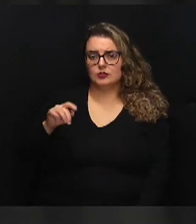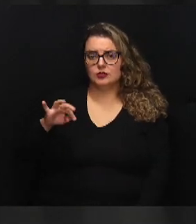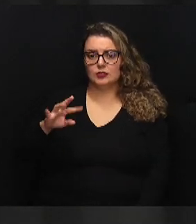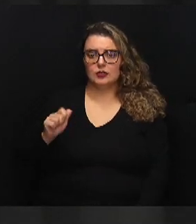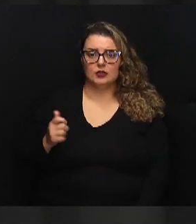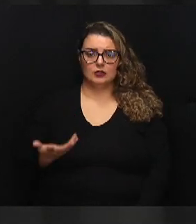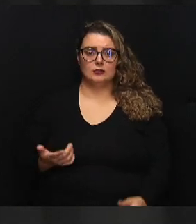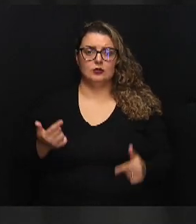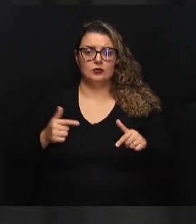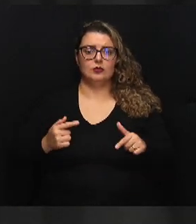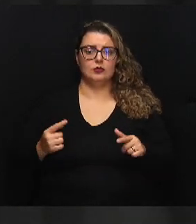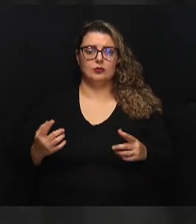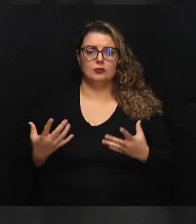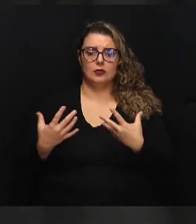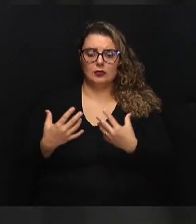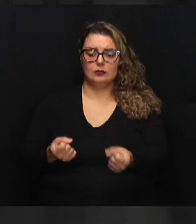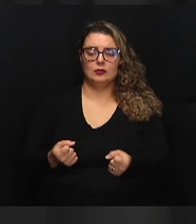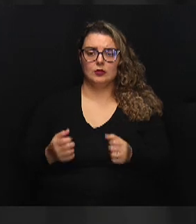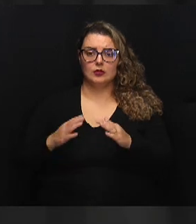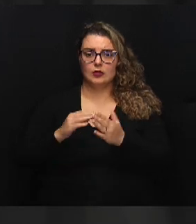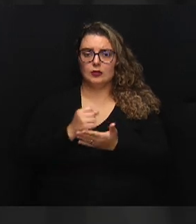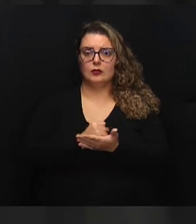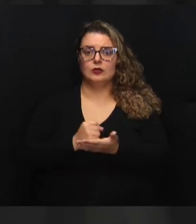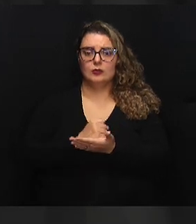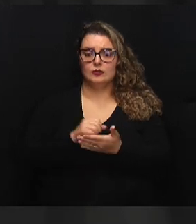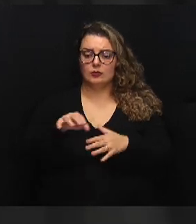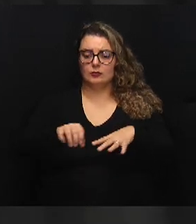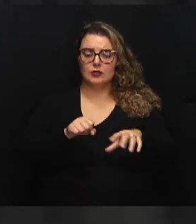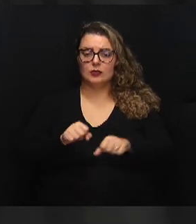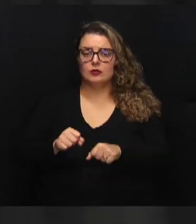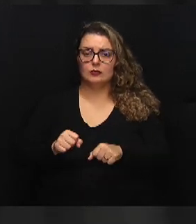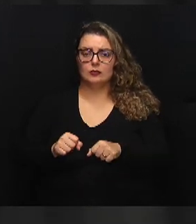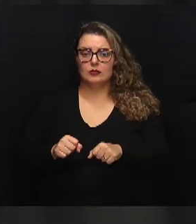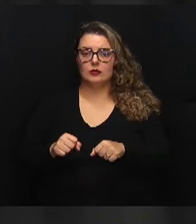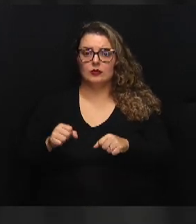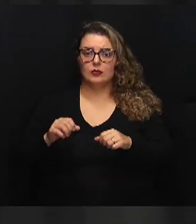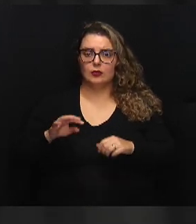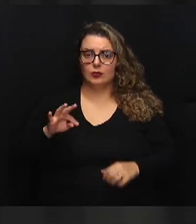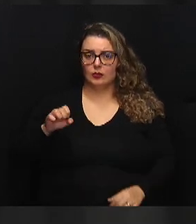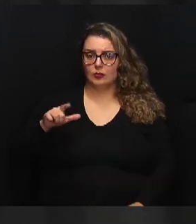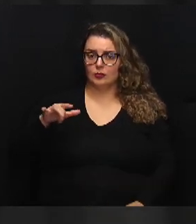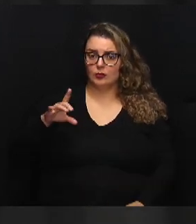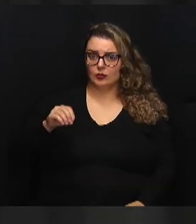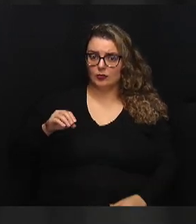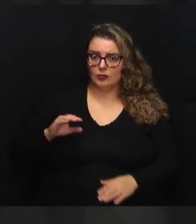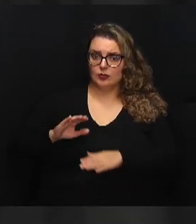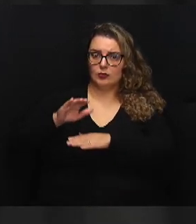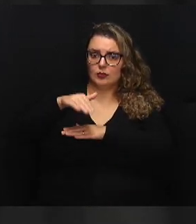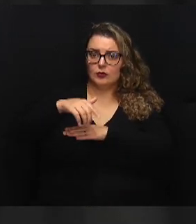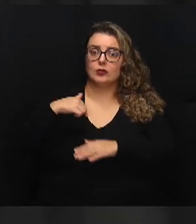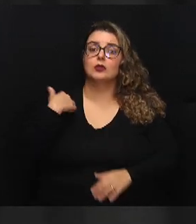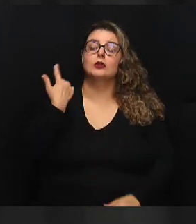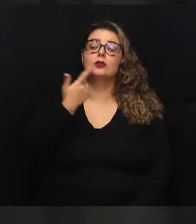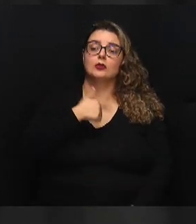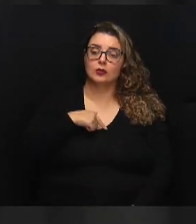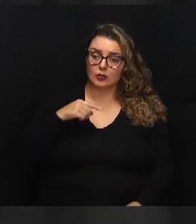de recepção da farmácia onde pega remédio. O todo lá tá, o todo que nós